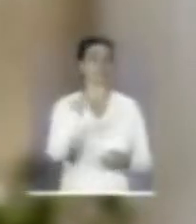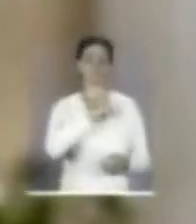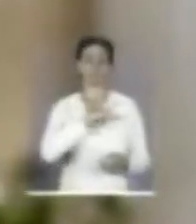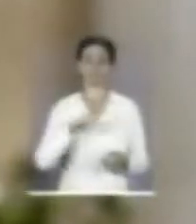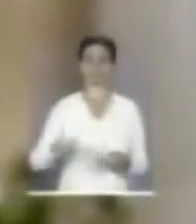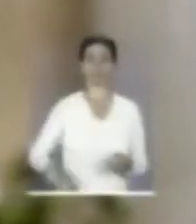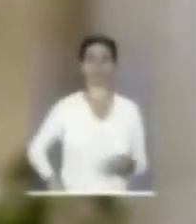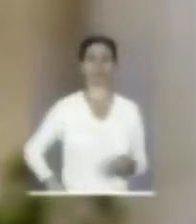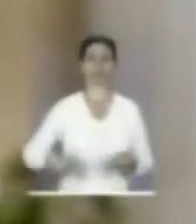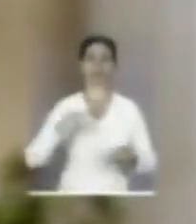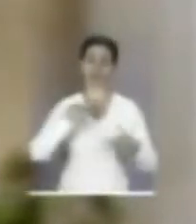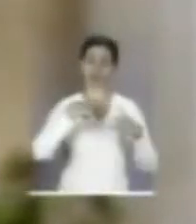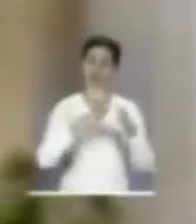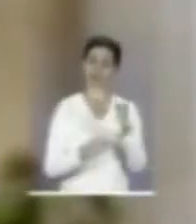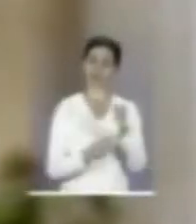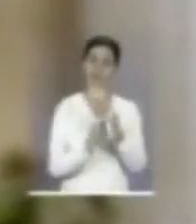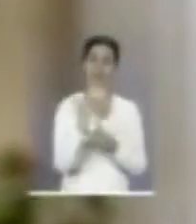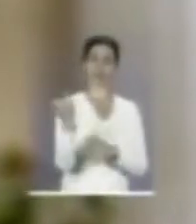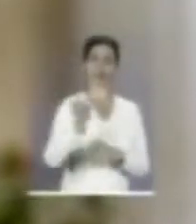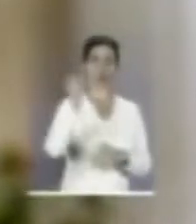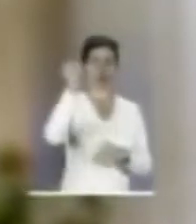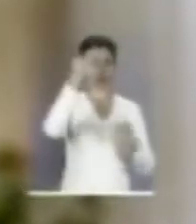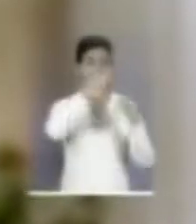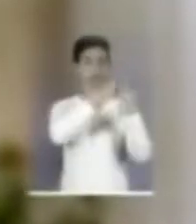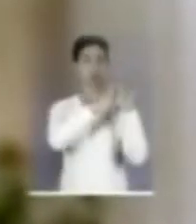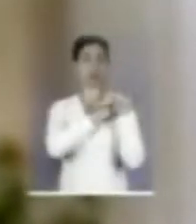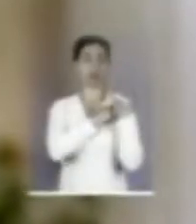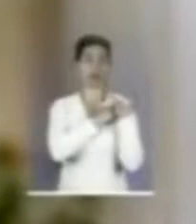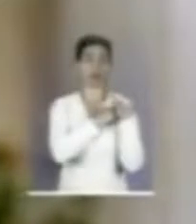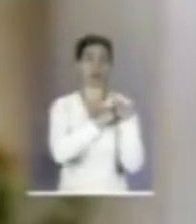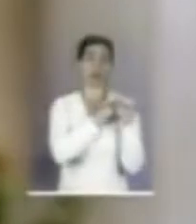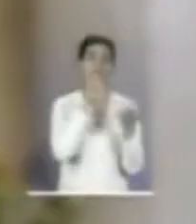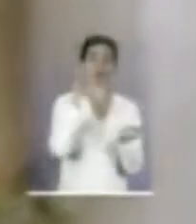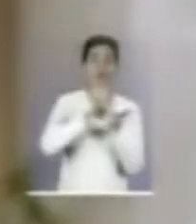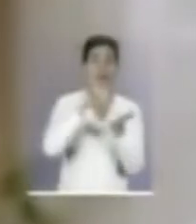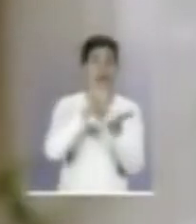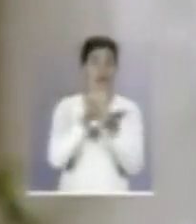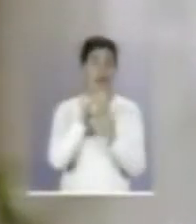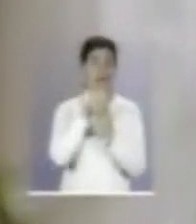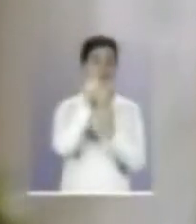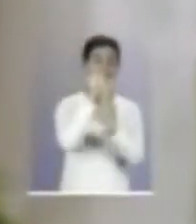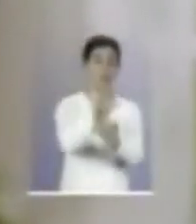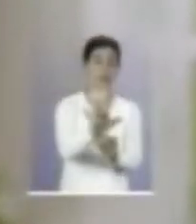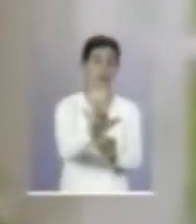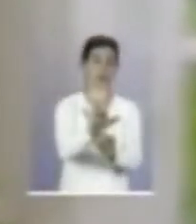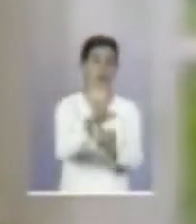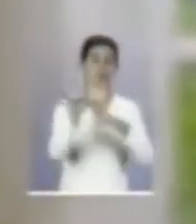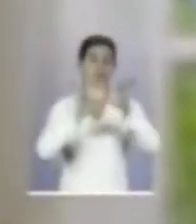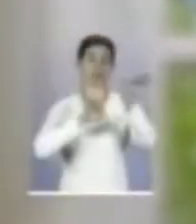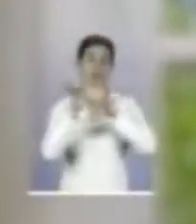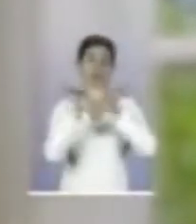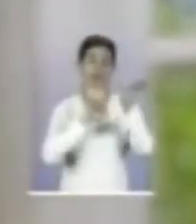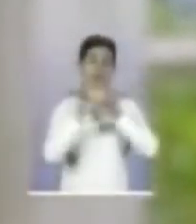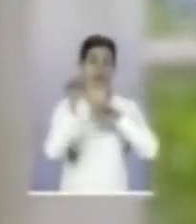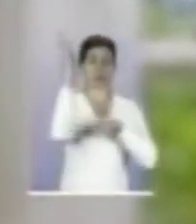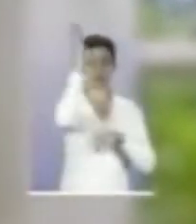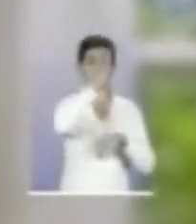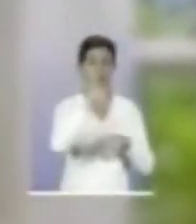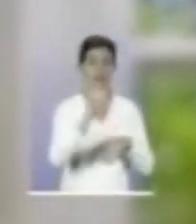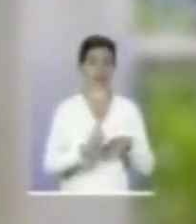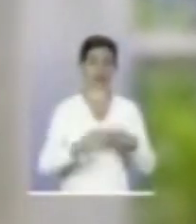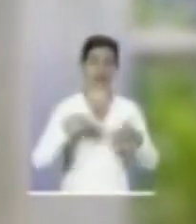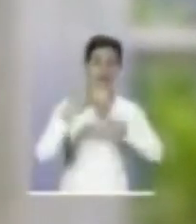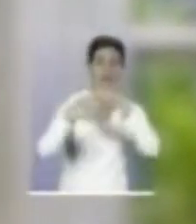Agora, como presidente, minha principal tarefa vai ser a de colocar em prática um